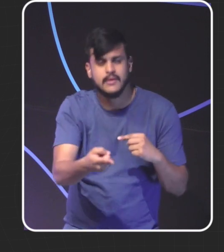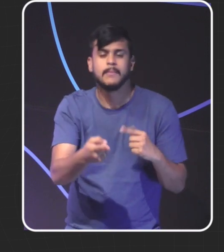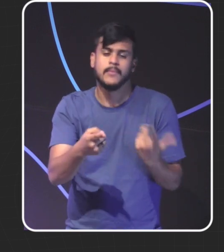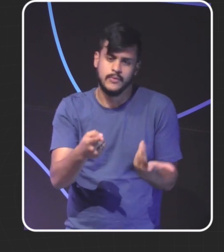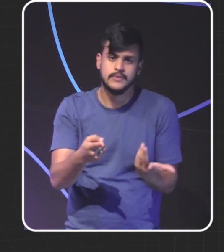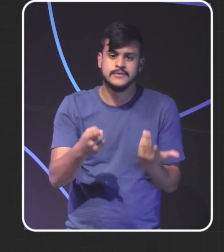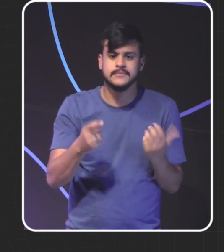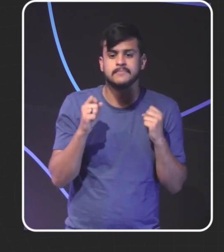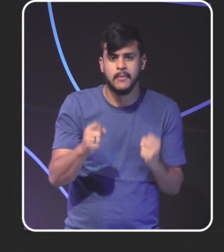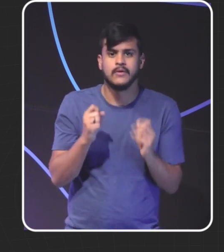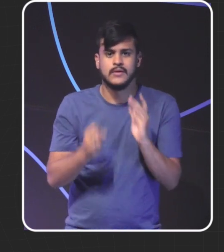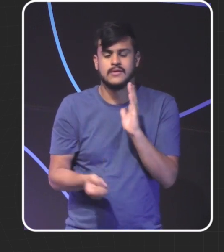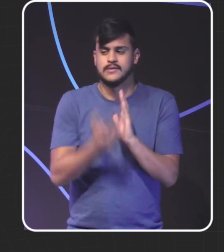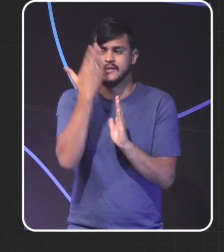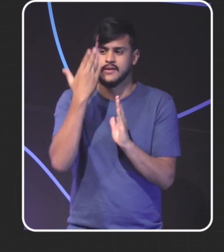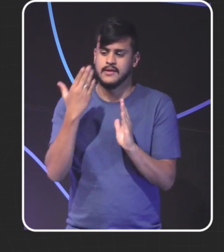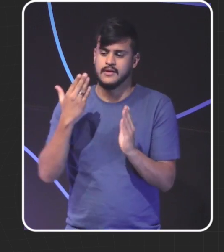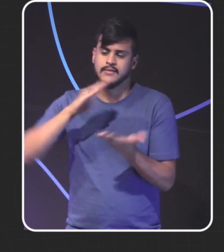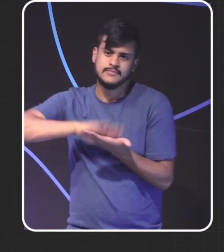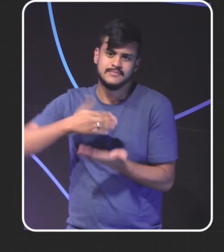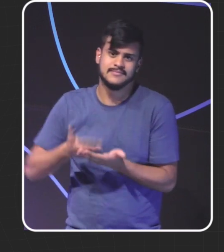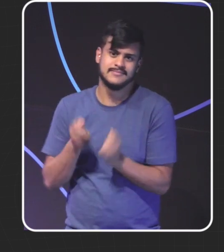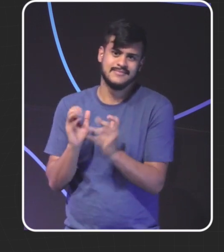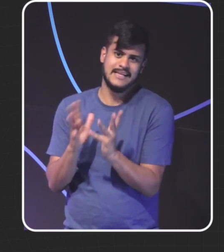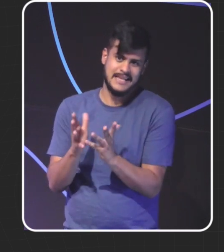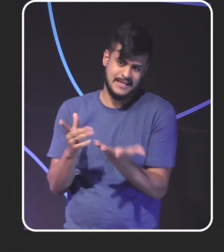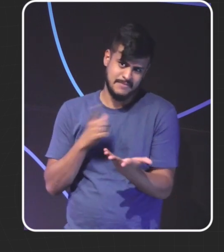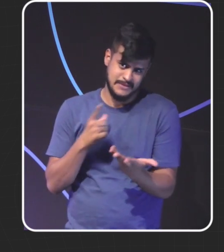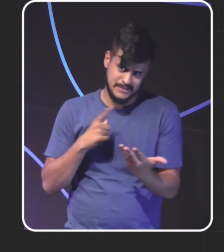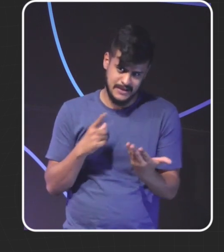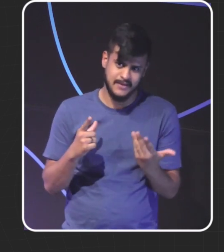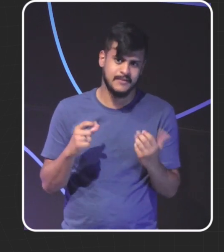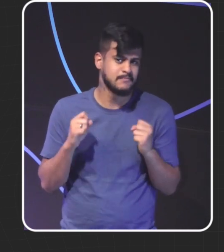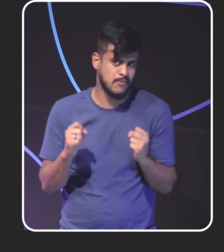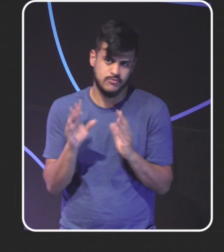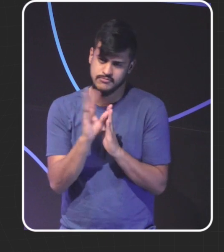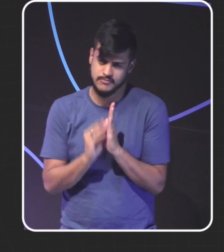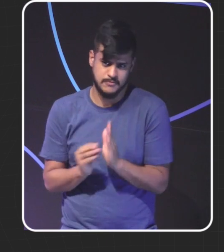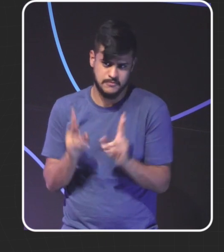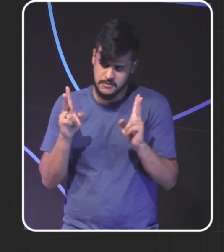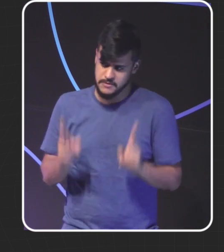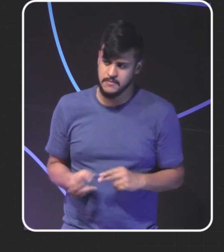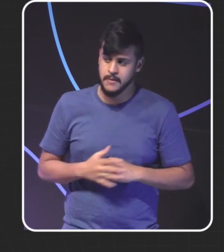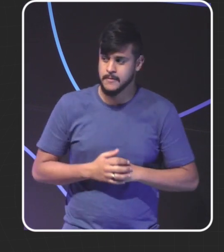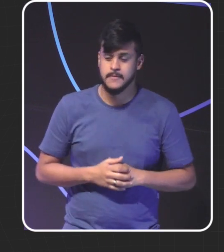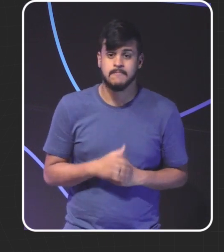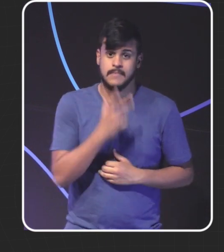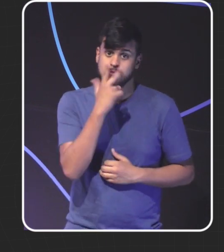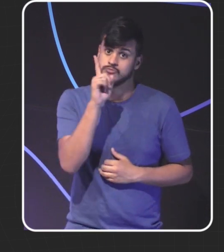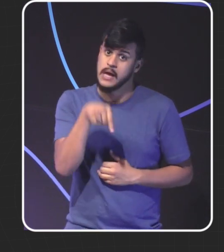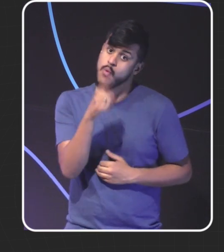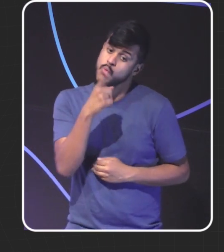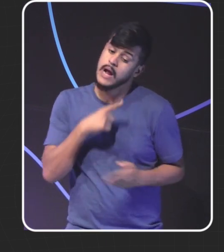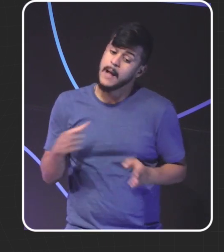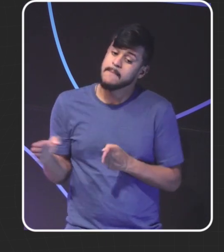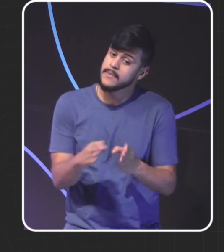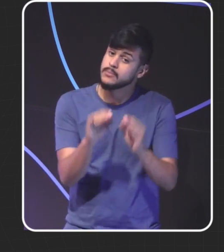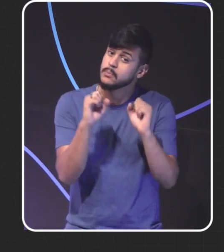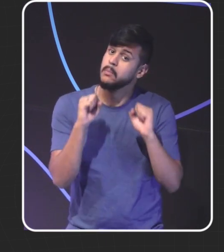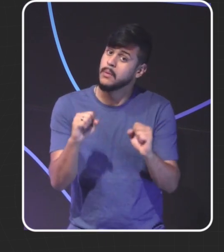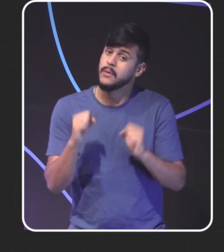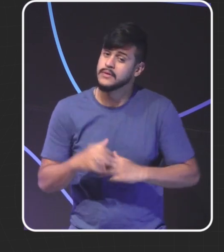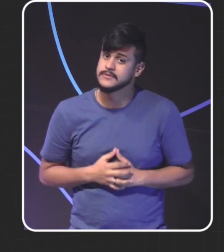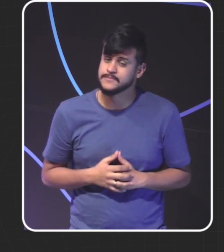por exemplo, gerar, né, o mesmo conteúdo em Libras. Eu acho que um caminho pode ser esse, né? Até